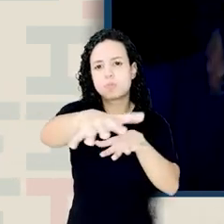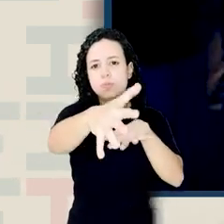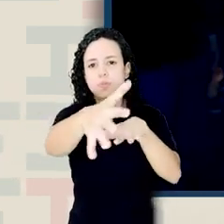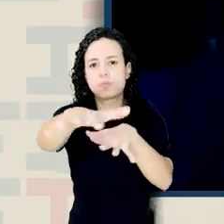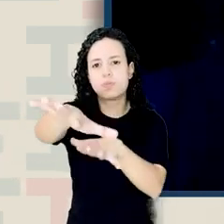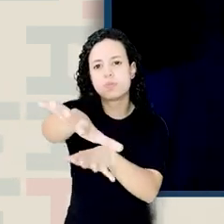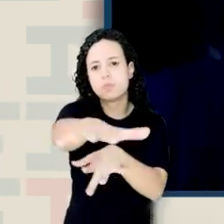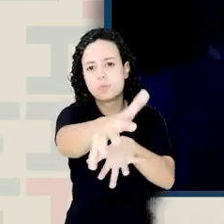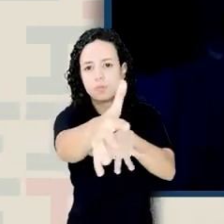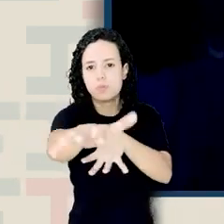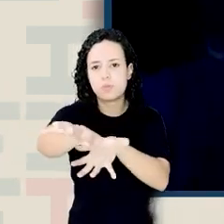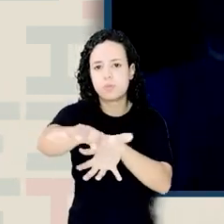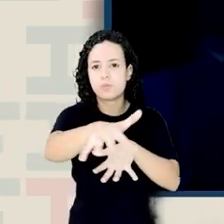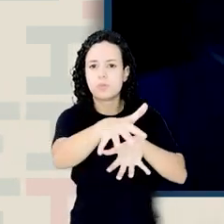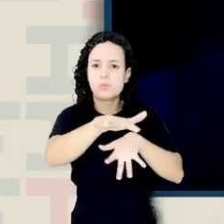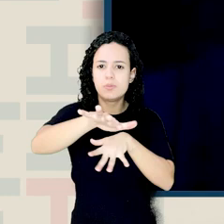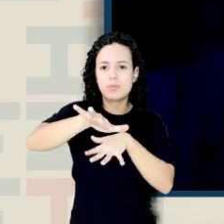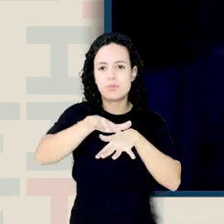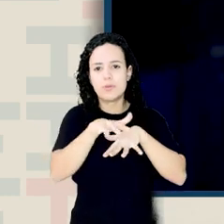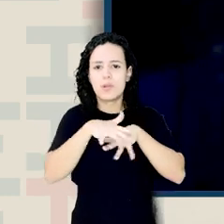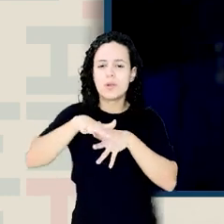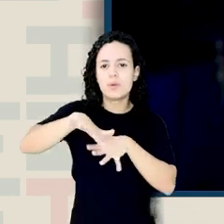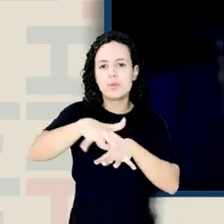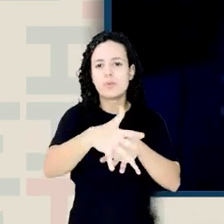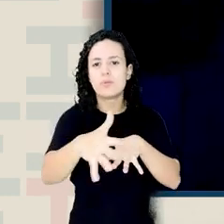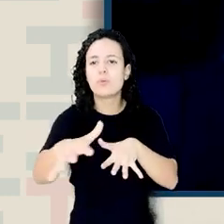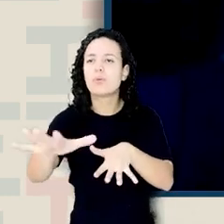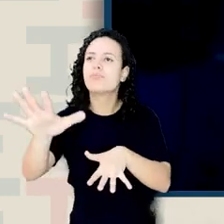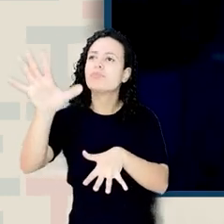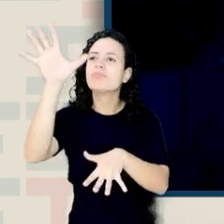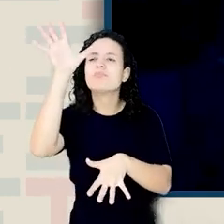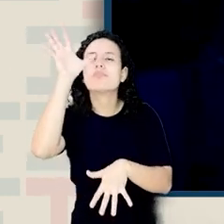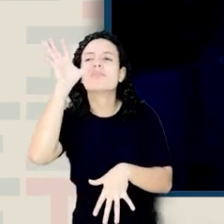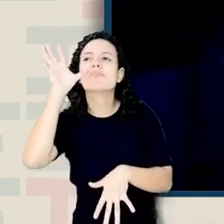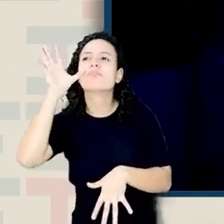ouvindo a canção Nagô.